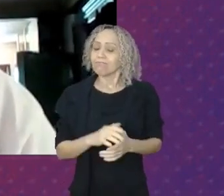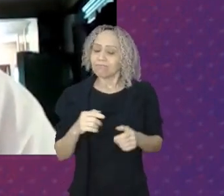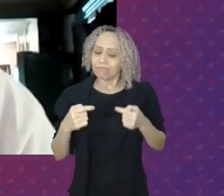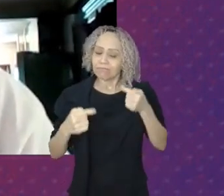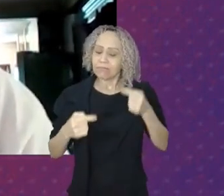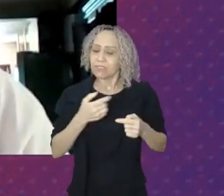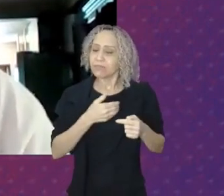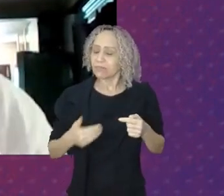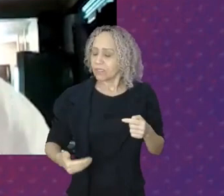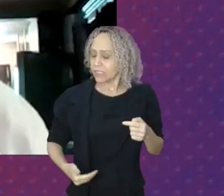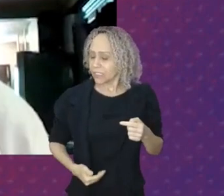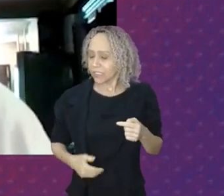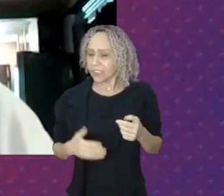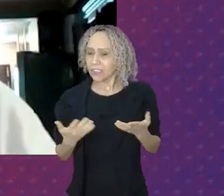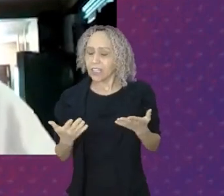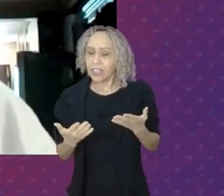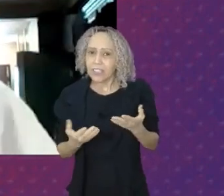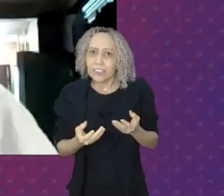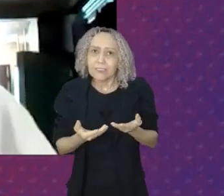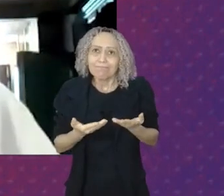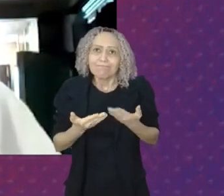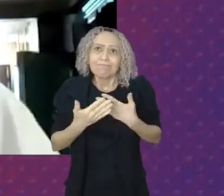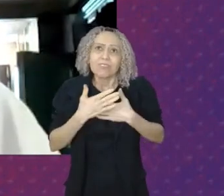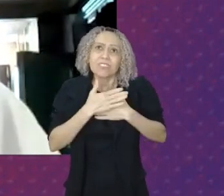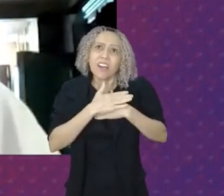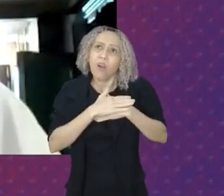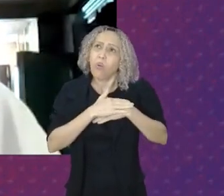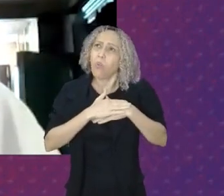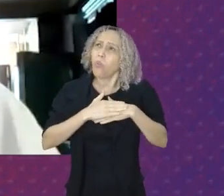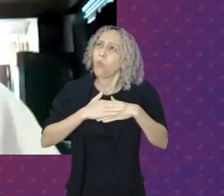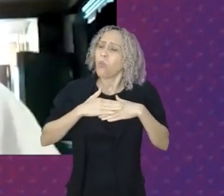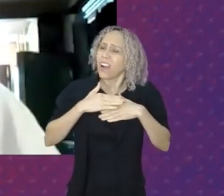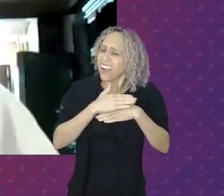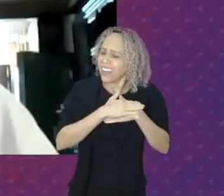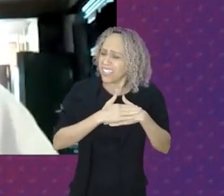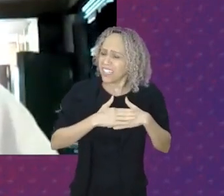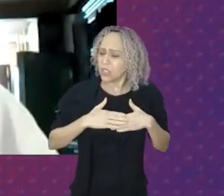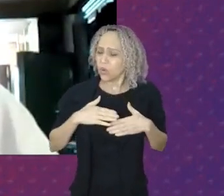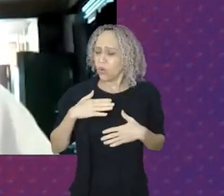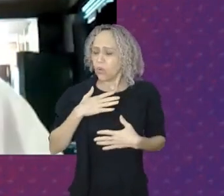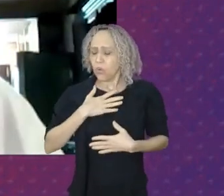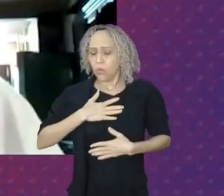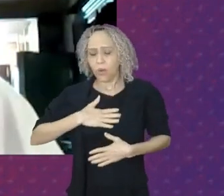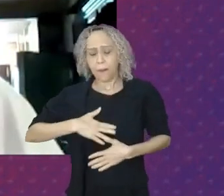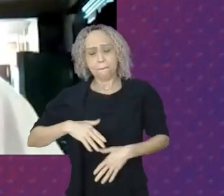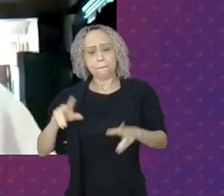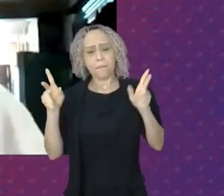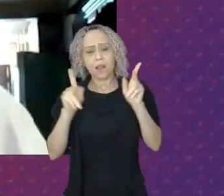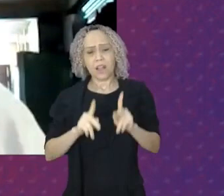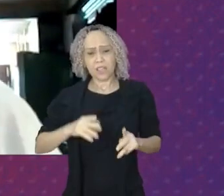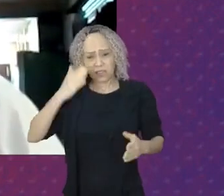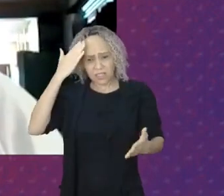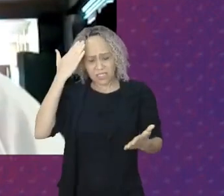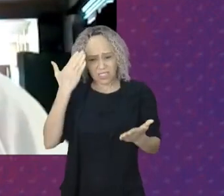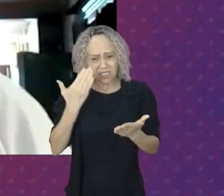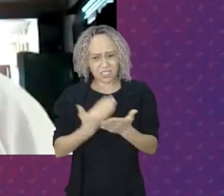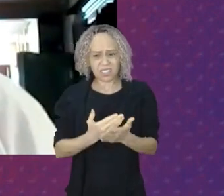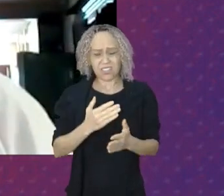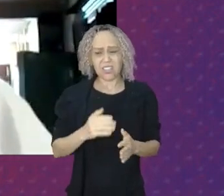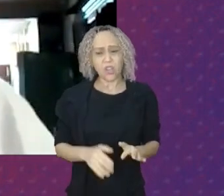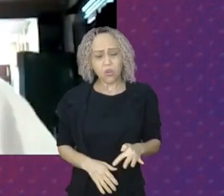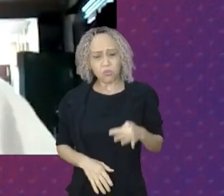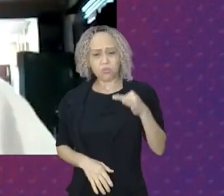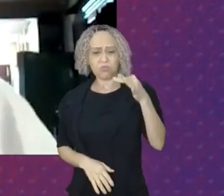traz uma prova de que toda a nossa luta tem valido a pena. Ver a situação dessa